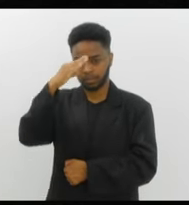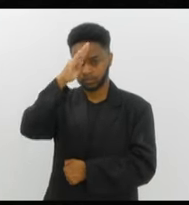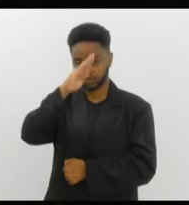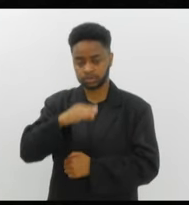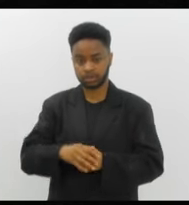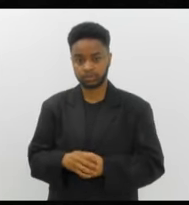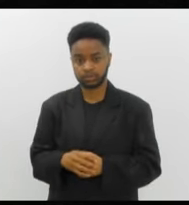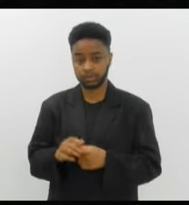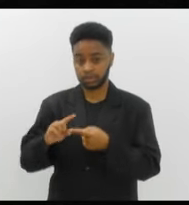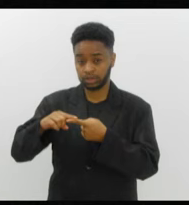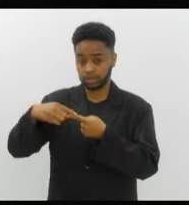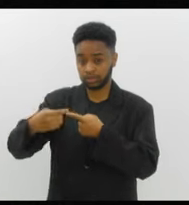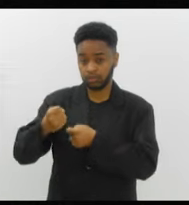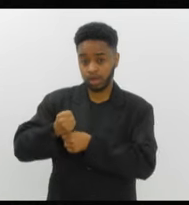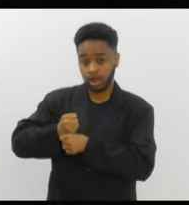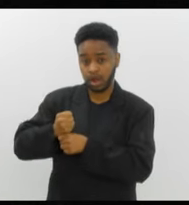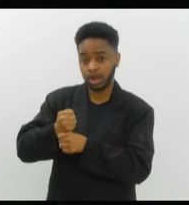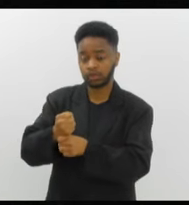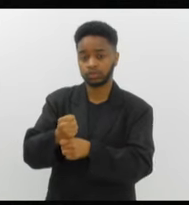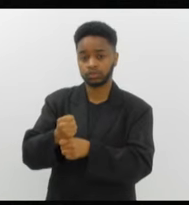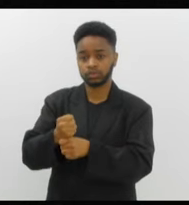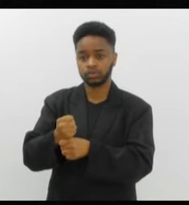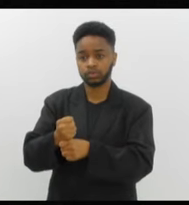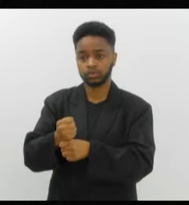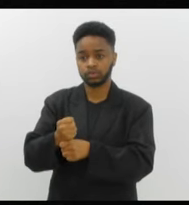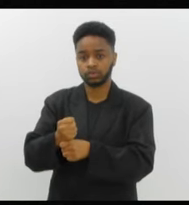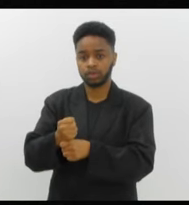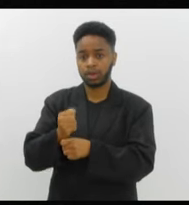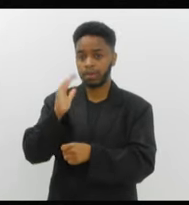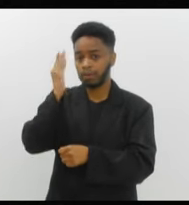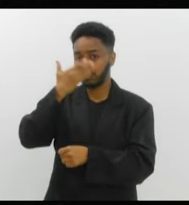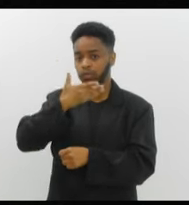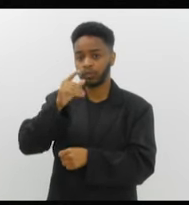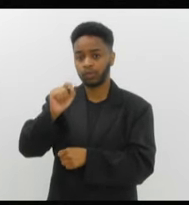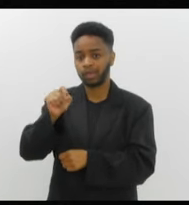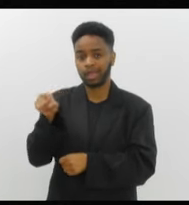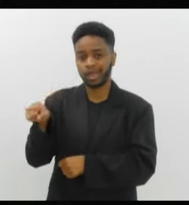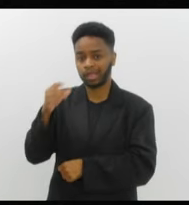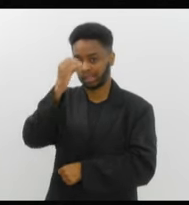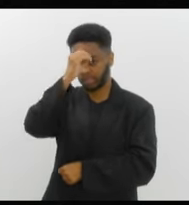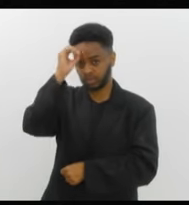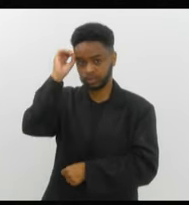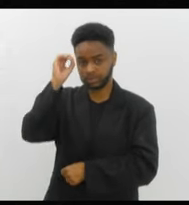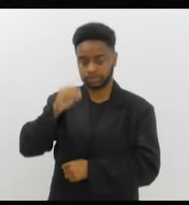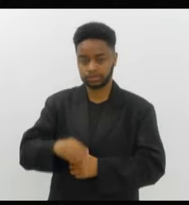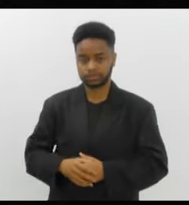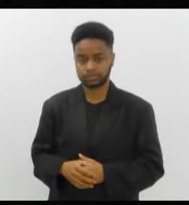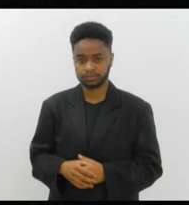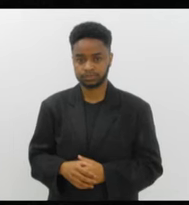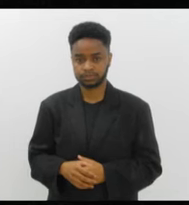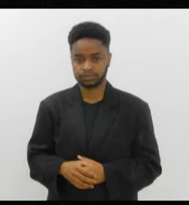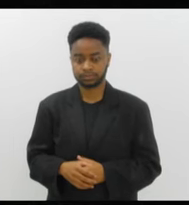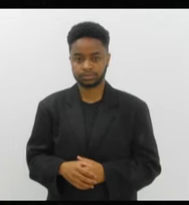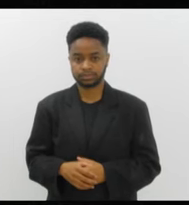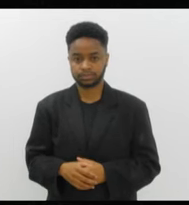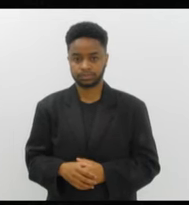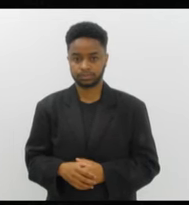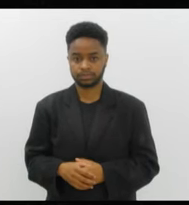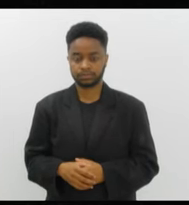anos depois, restou provado sua inocência. E em